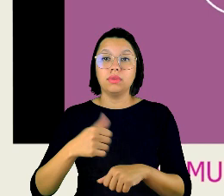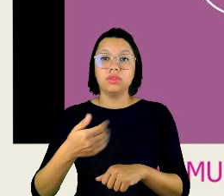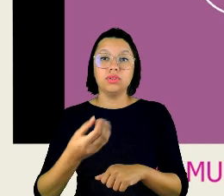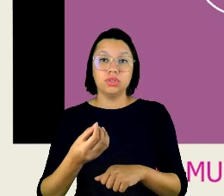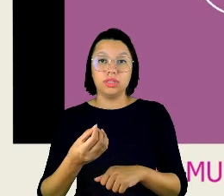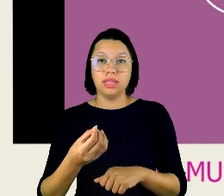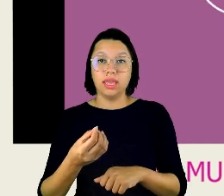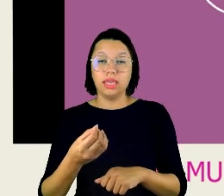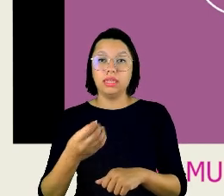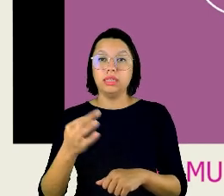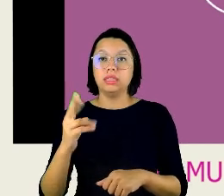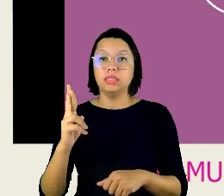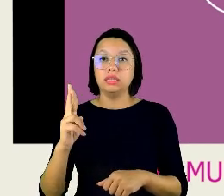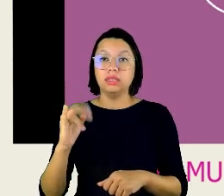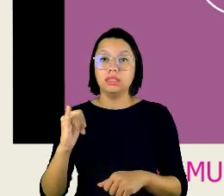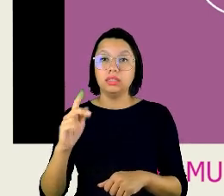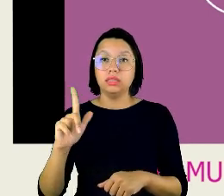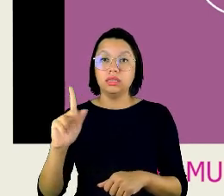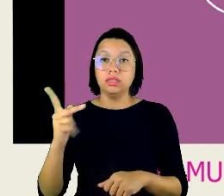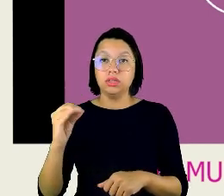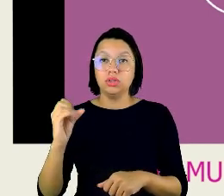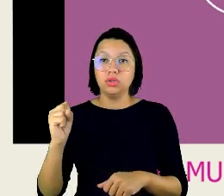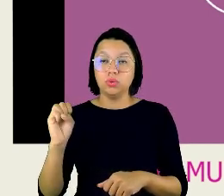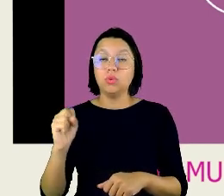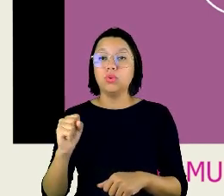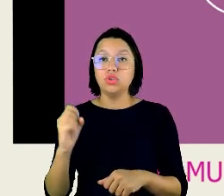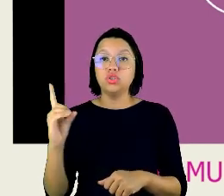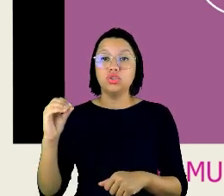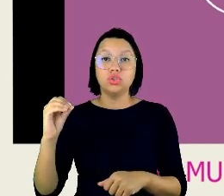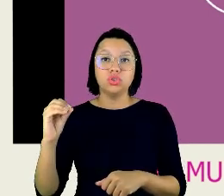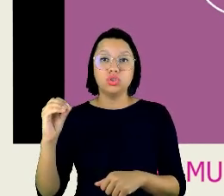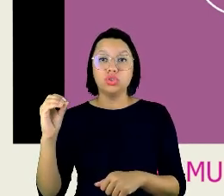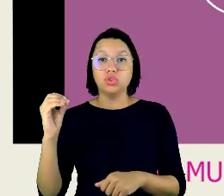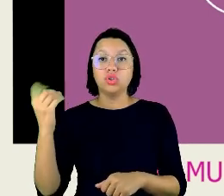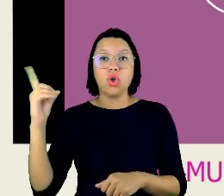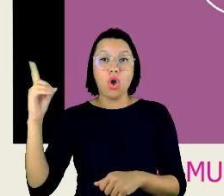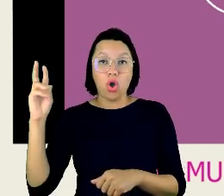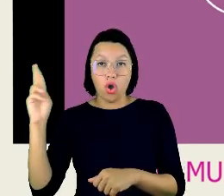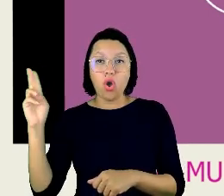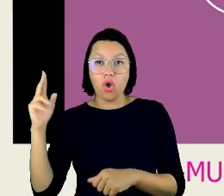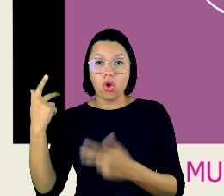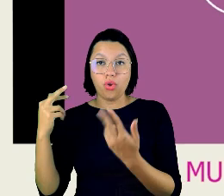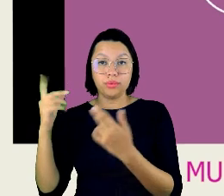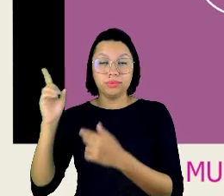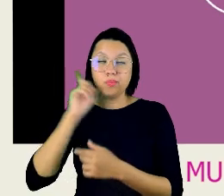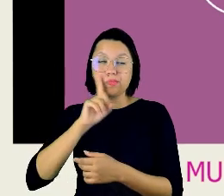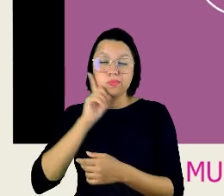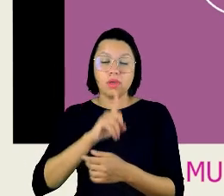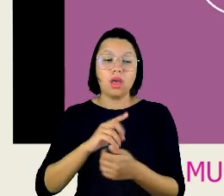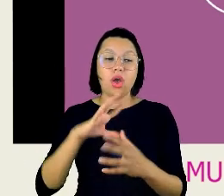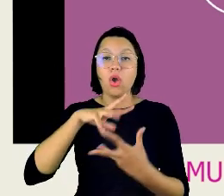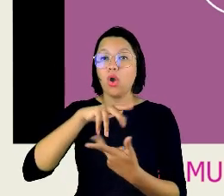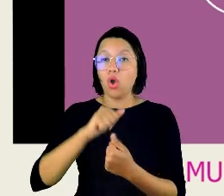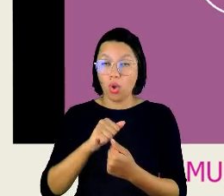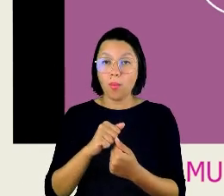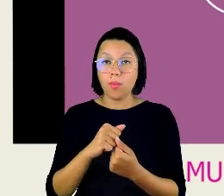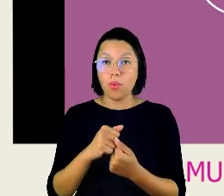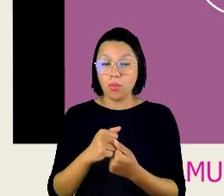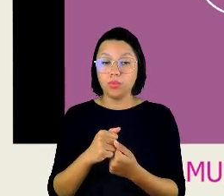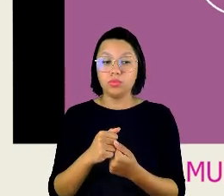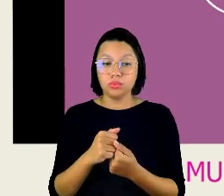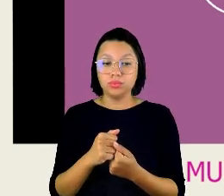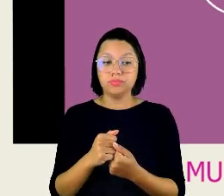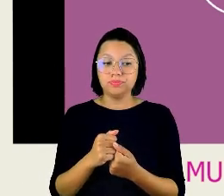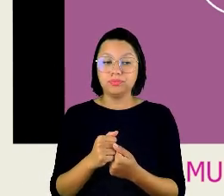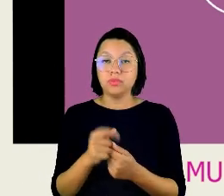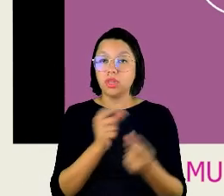10 trilhões de dólares no mundo, ou seja, todo esse trabalho que a gente falou, essas horas, etc., equivalem a esse valor